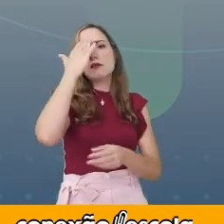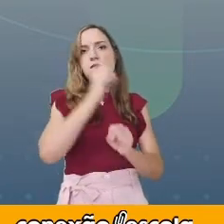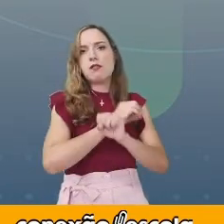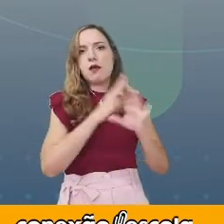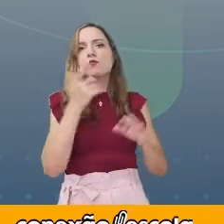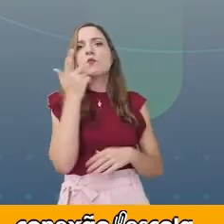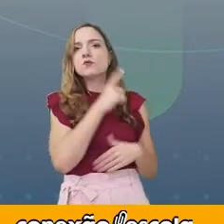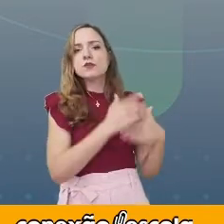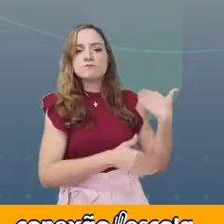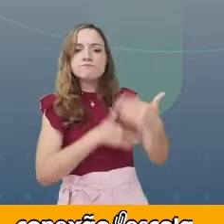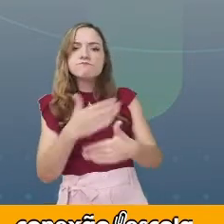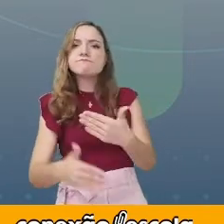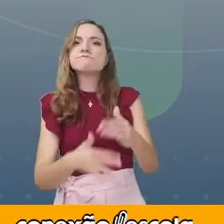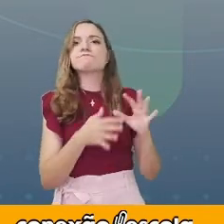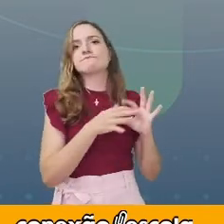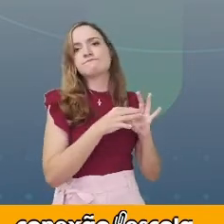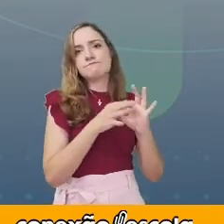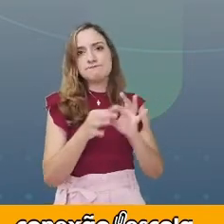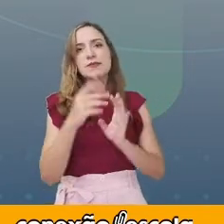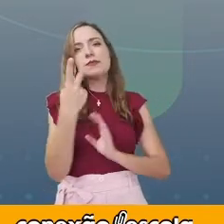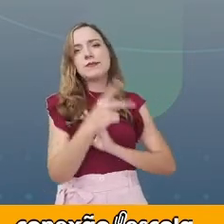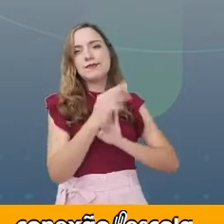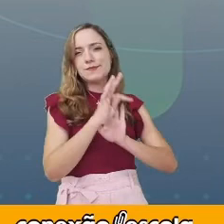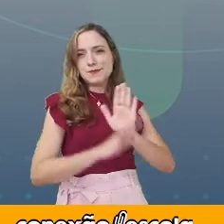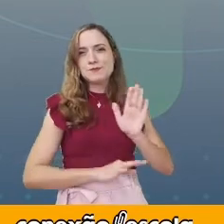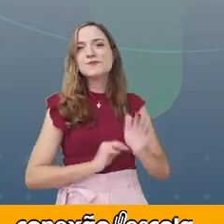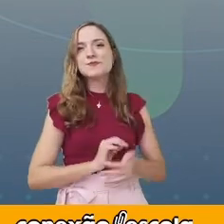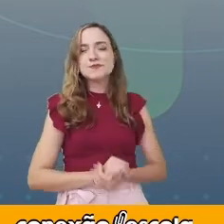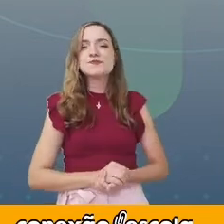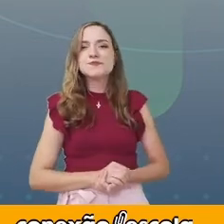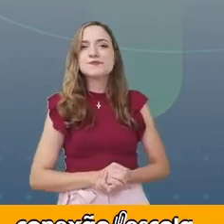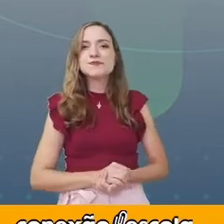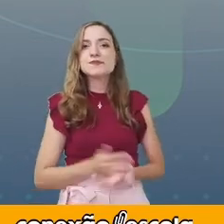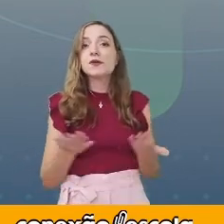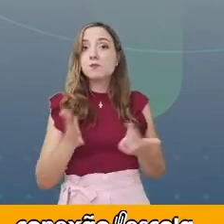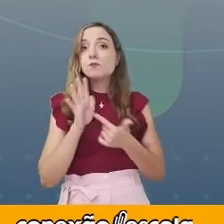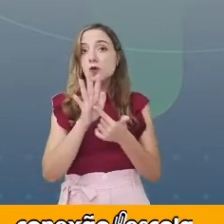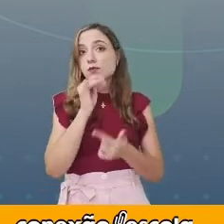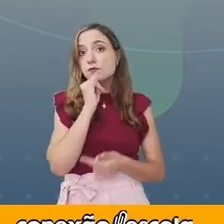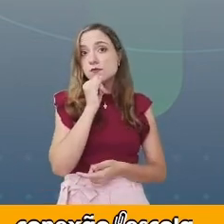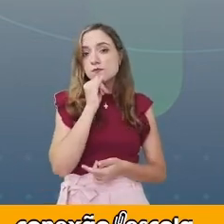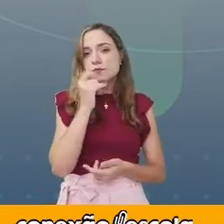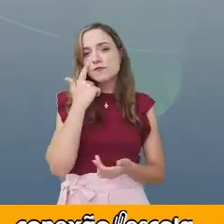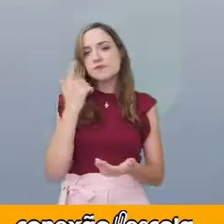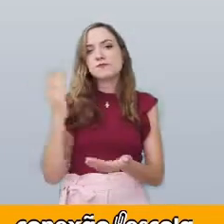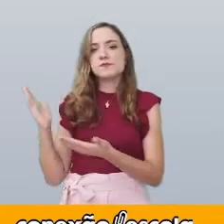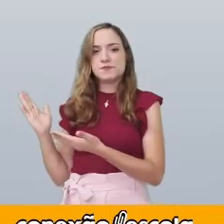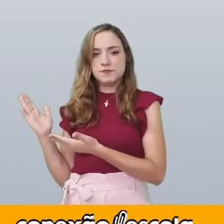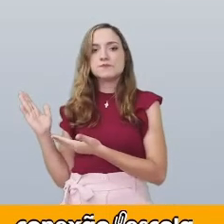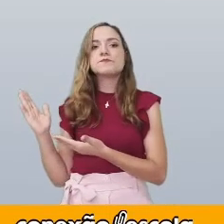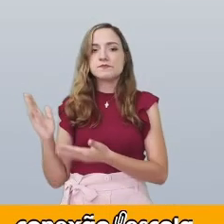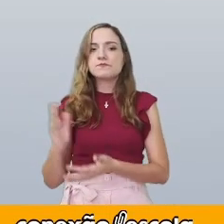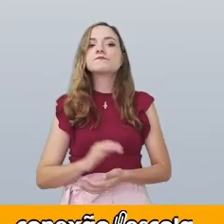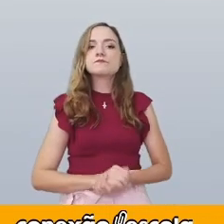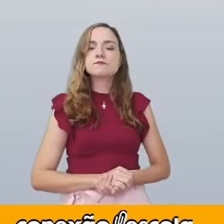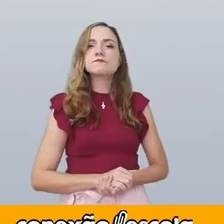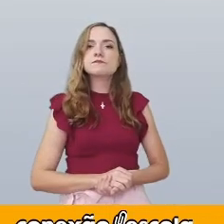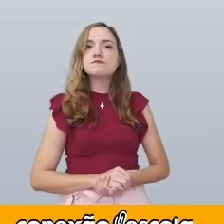para o desenvolvimento do texto. Vamos então ao exemplo.